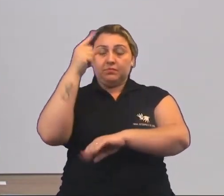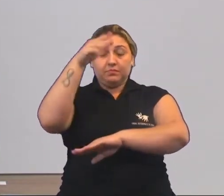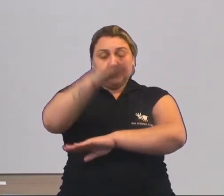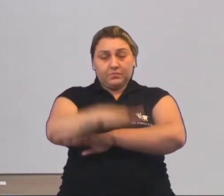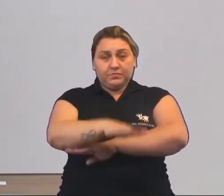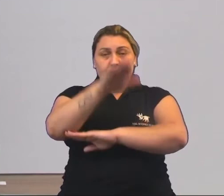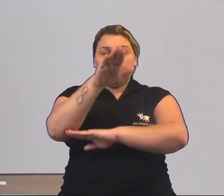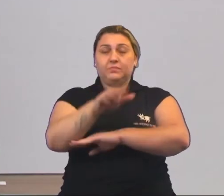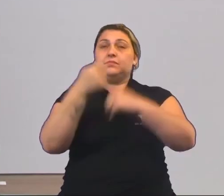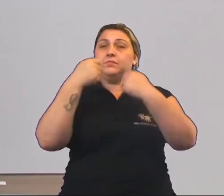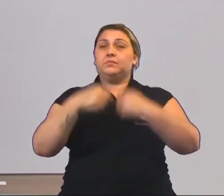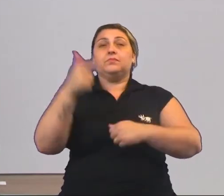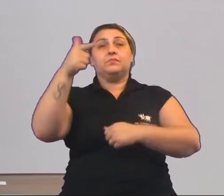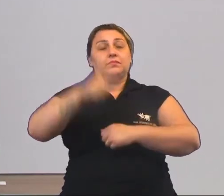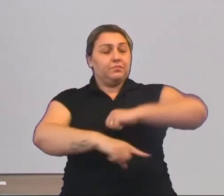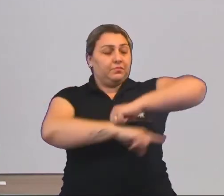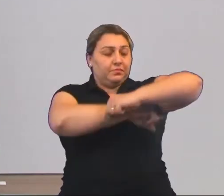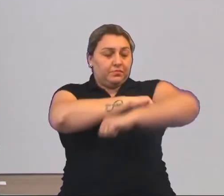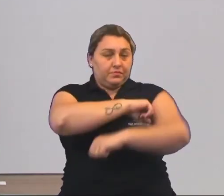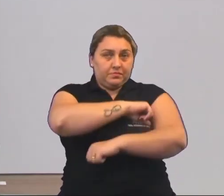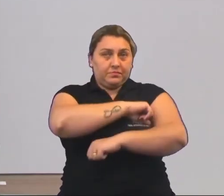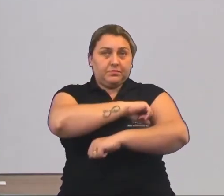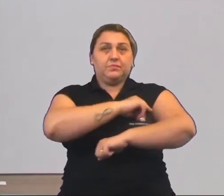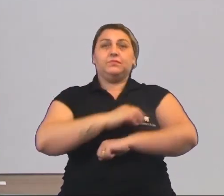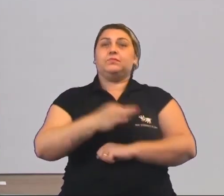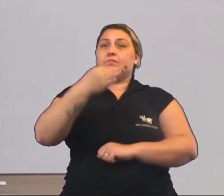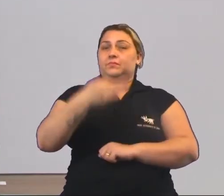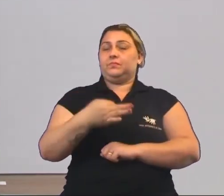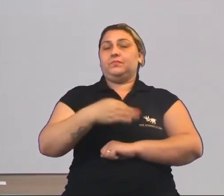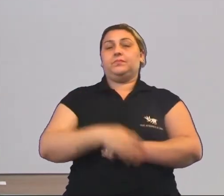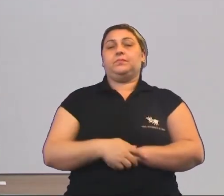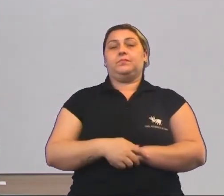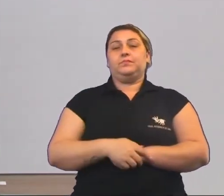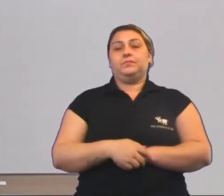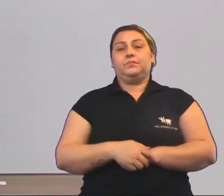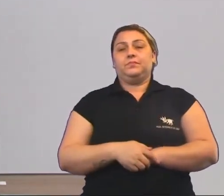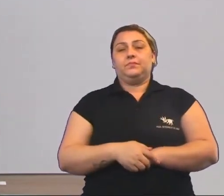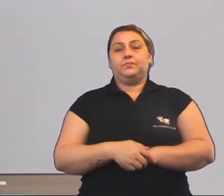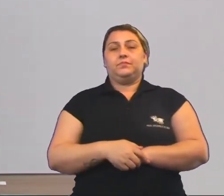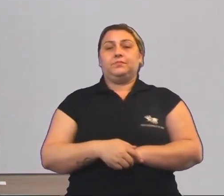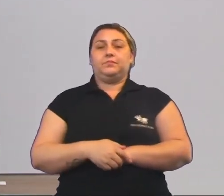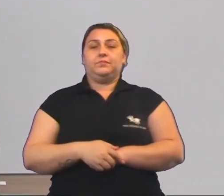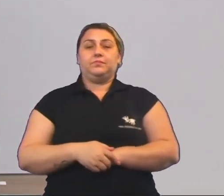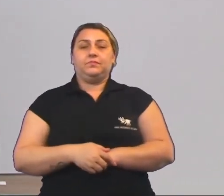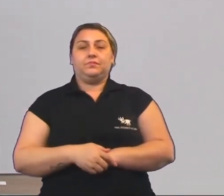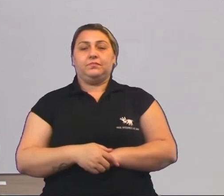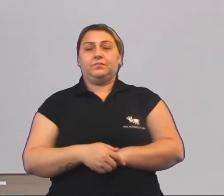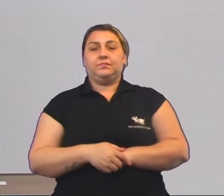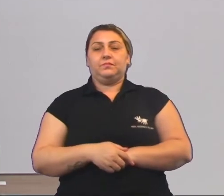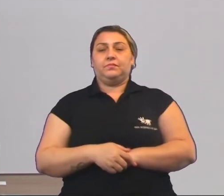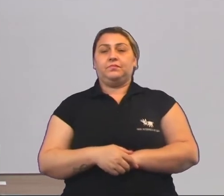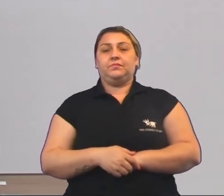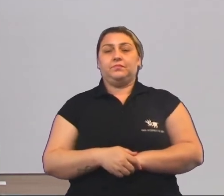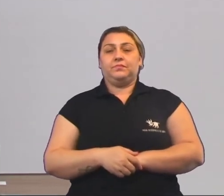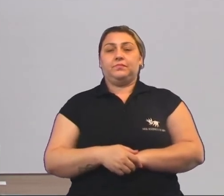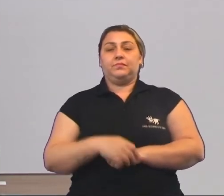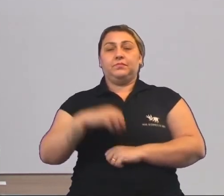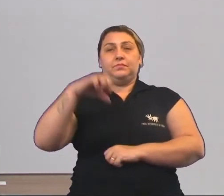ela precisará novamente verificar, certo? Então, vamos lá. 8,